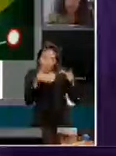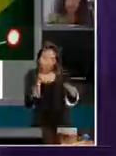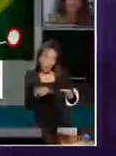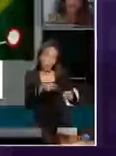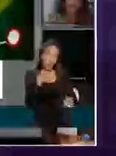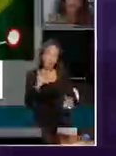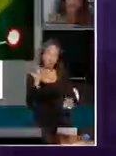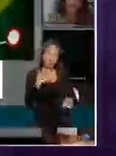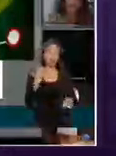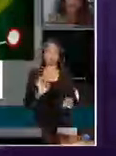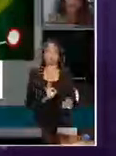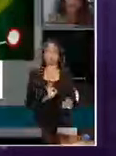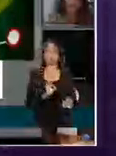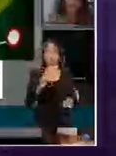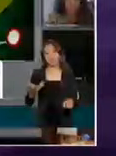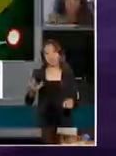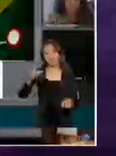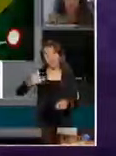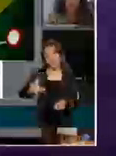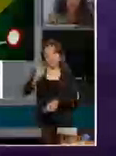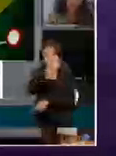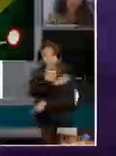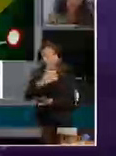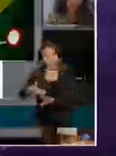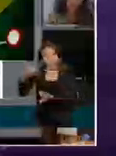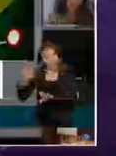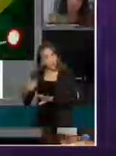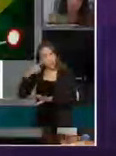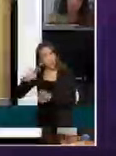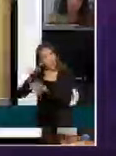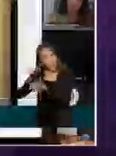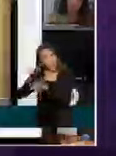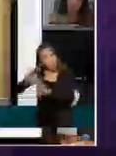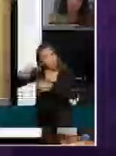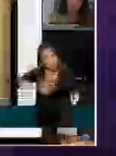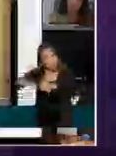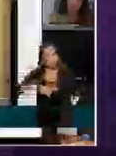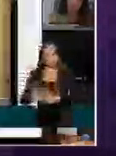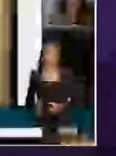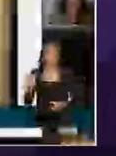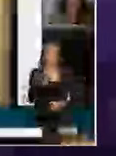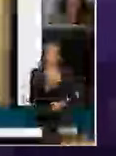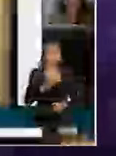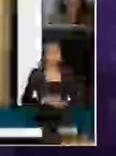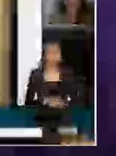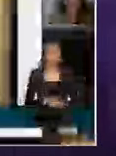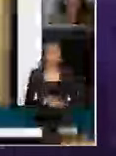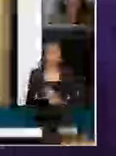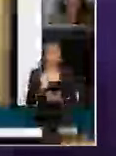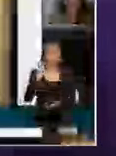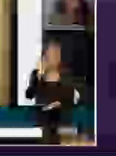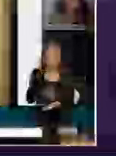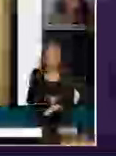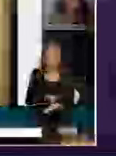de letalidade, justificam a vacinação sem uma análise de custo-benefício. A verdade, ela não se importa